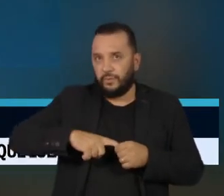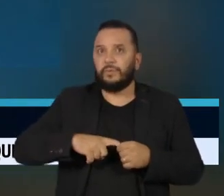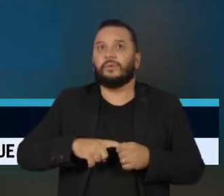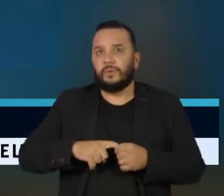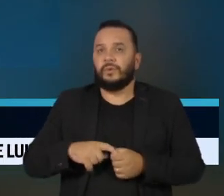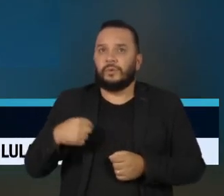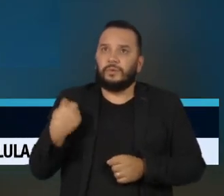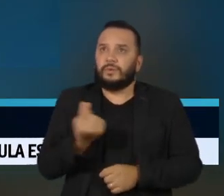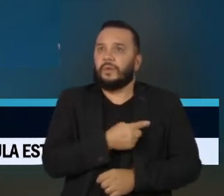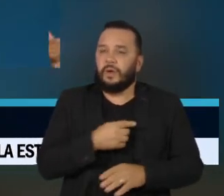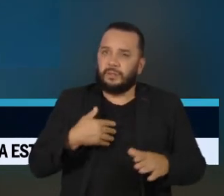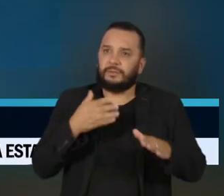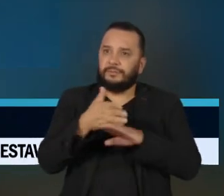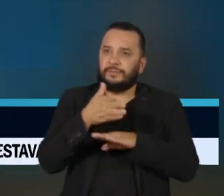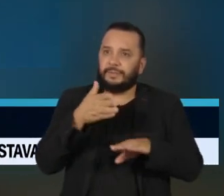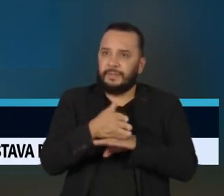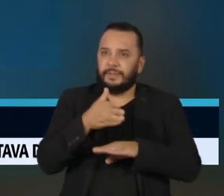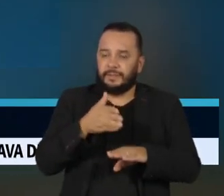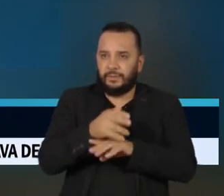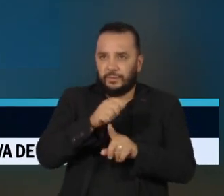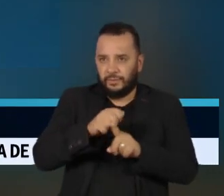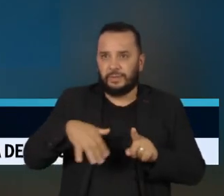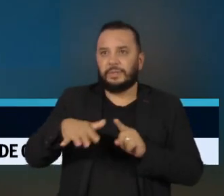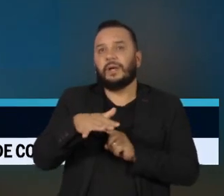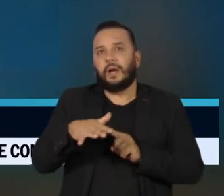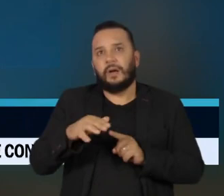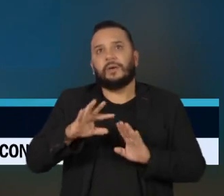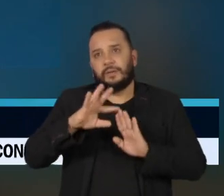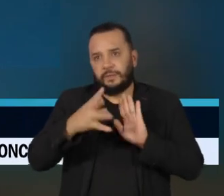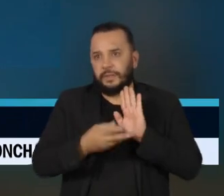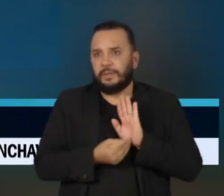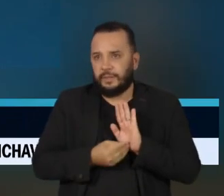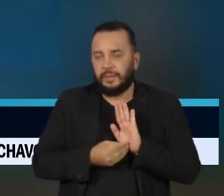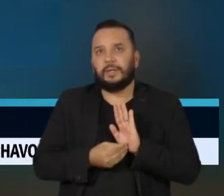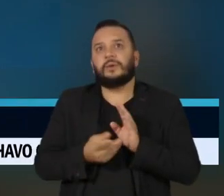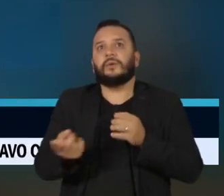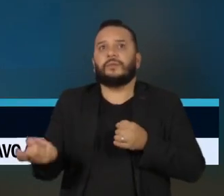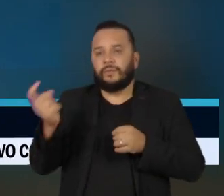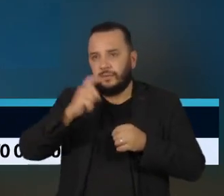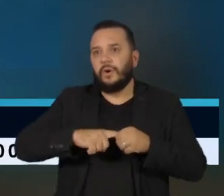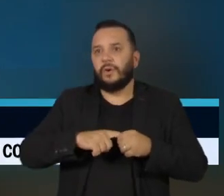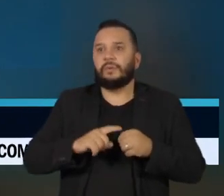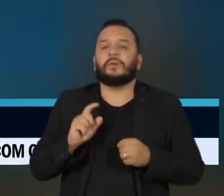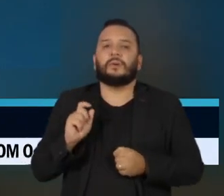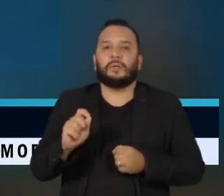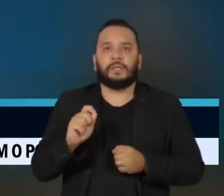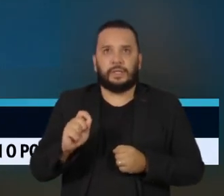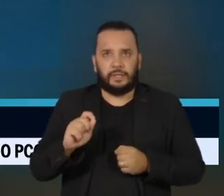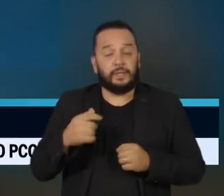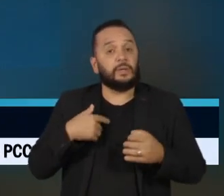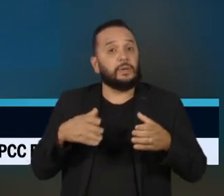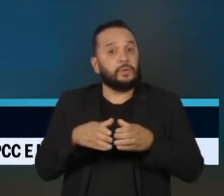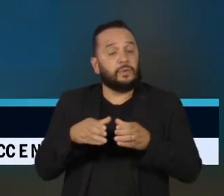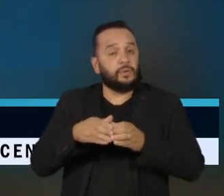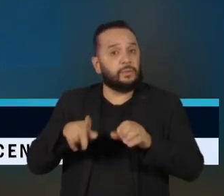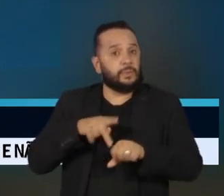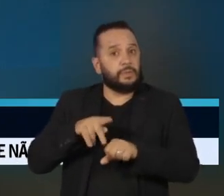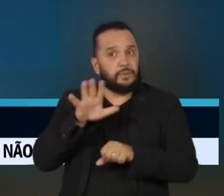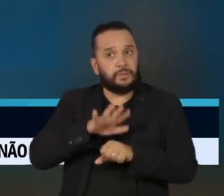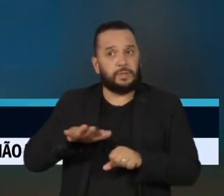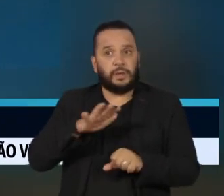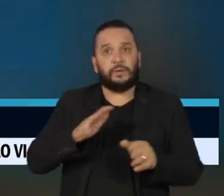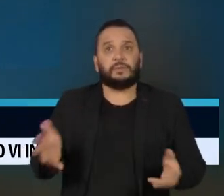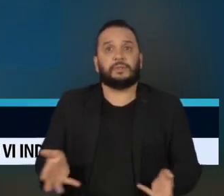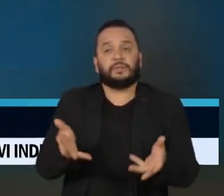Restabelecemos a participação social na gestão da Rouanet com a devolução das competências da Comissão Nacional de Incentivo à